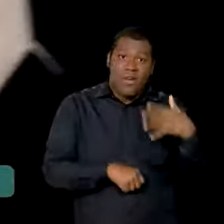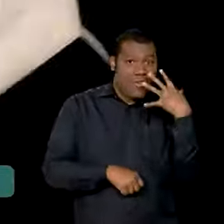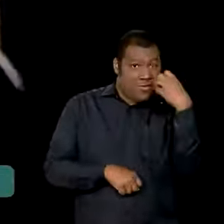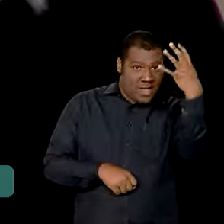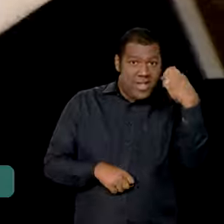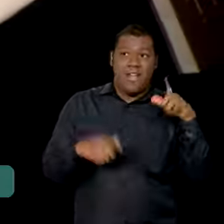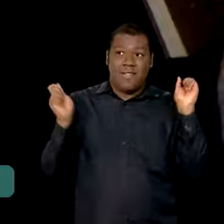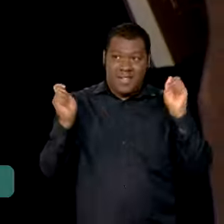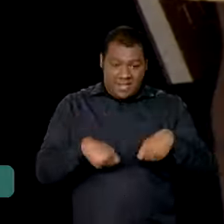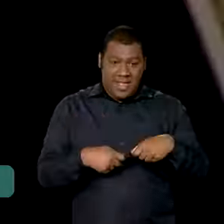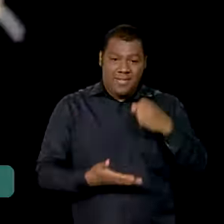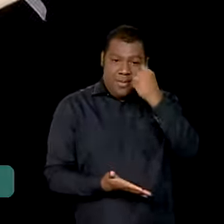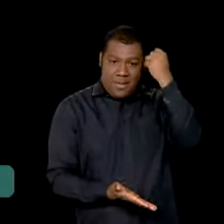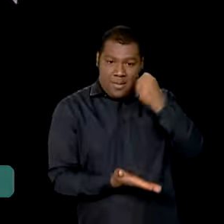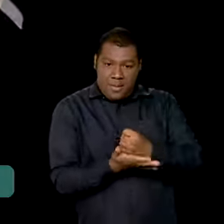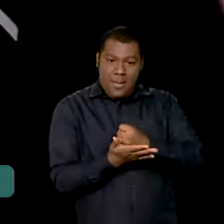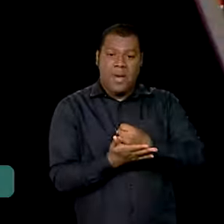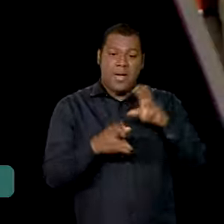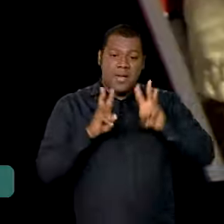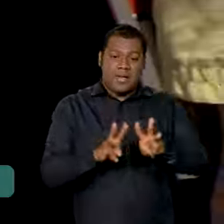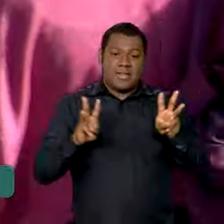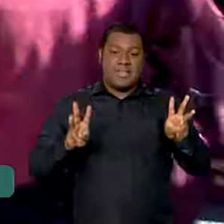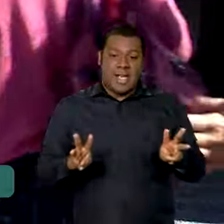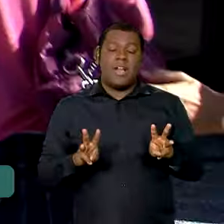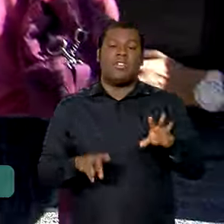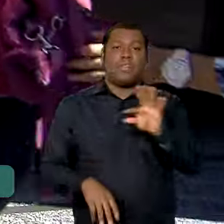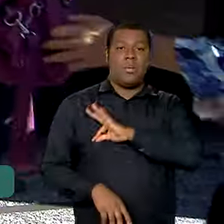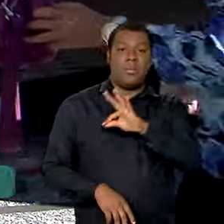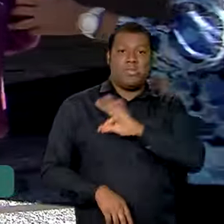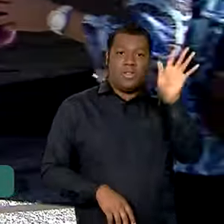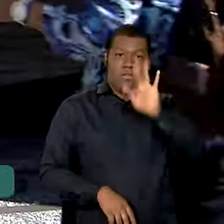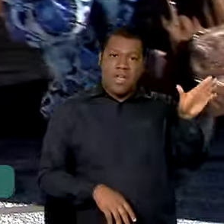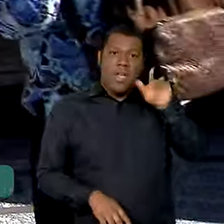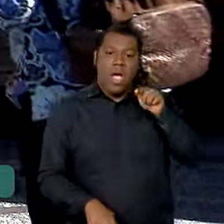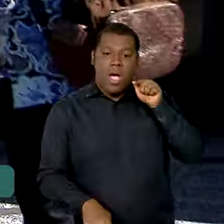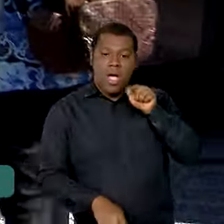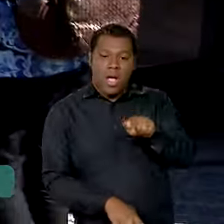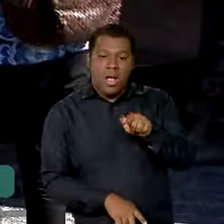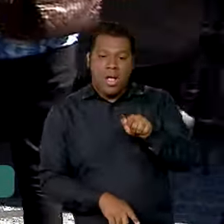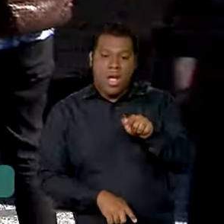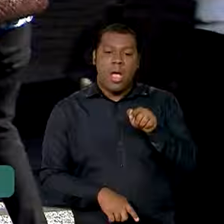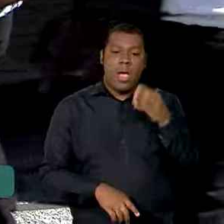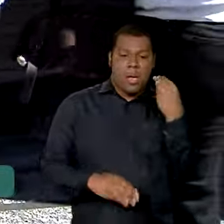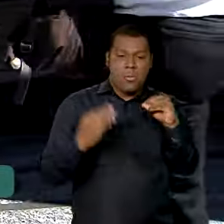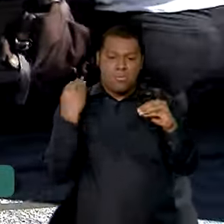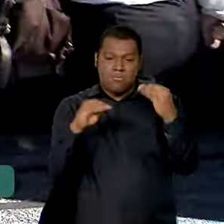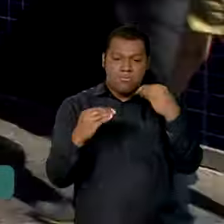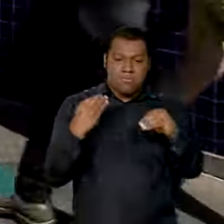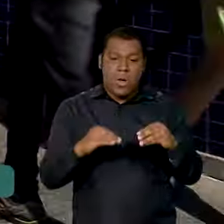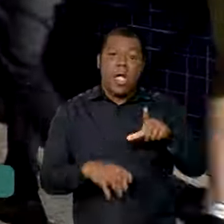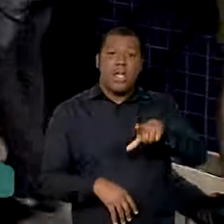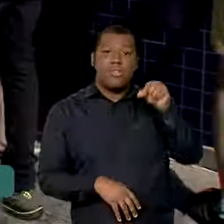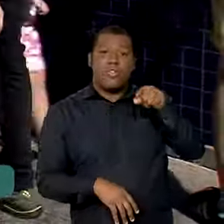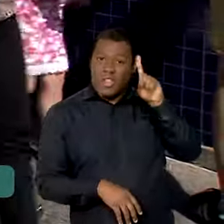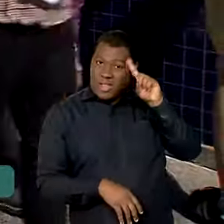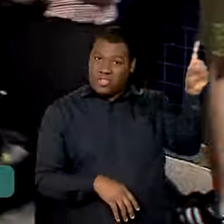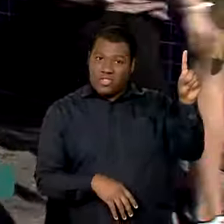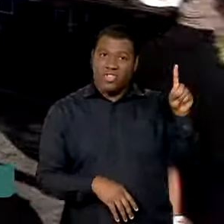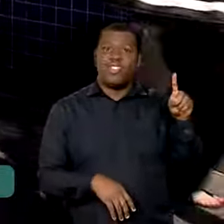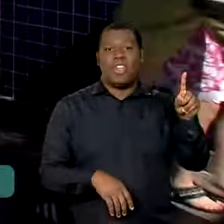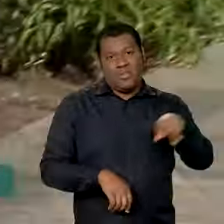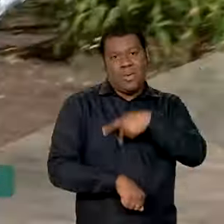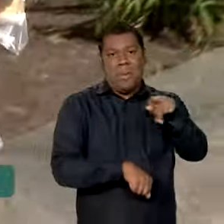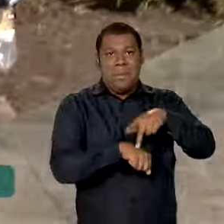pode entrar no site da Polícia Federal, clicar no ícone Passaporte e preencher um formulário, escolher a data e o horário